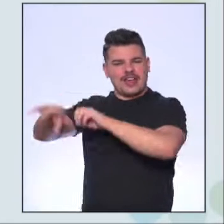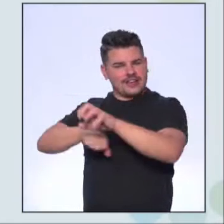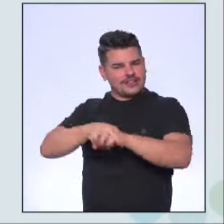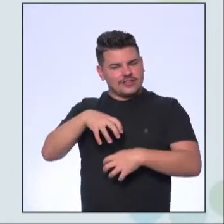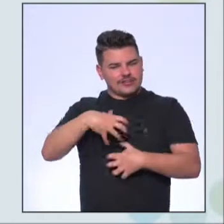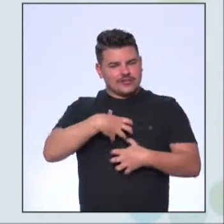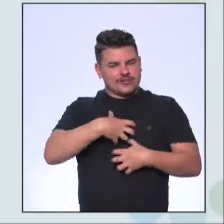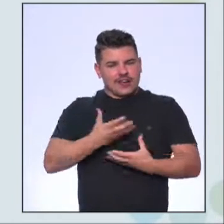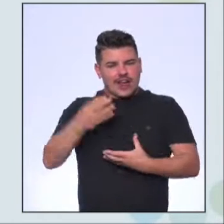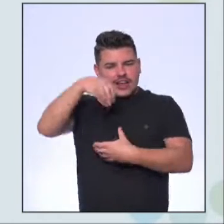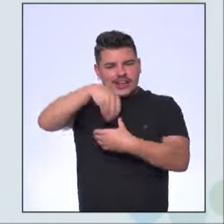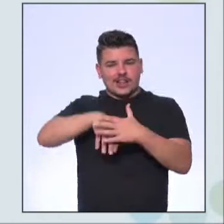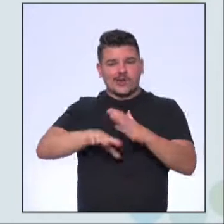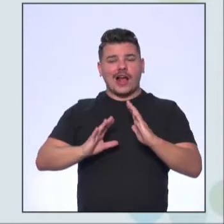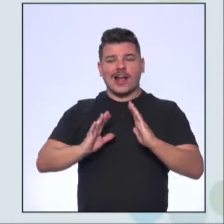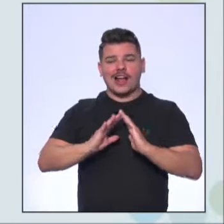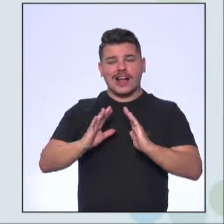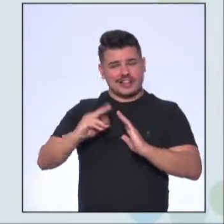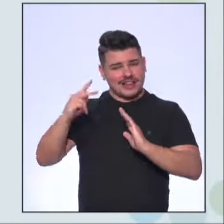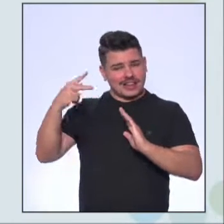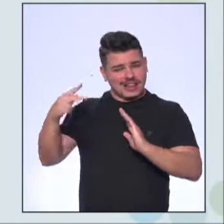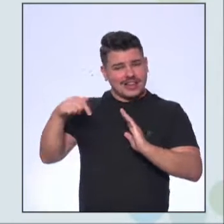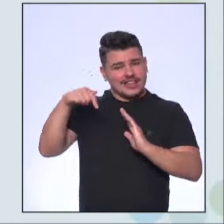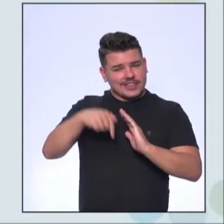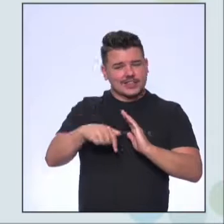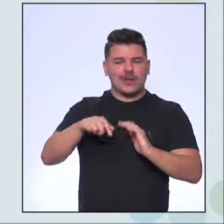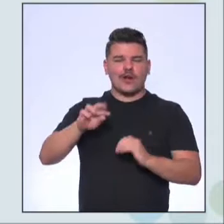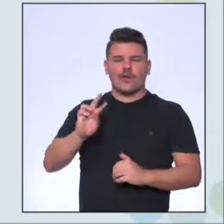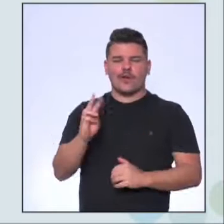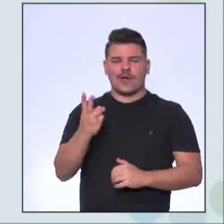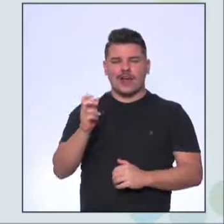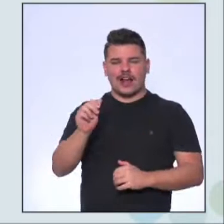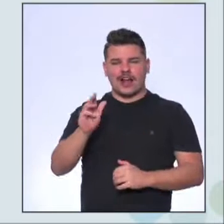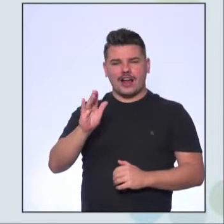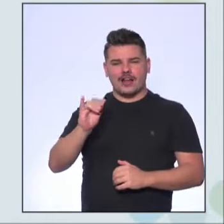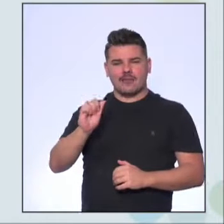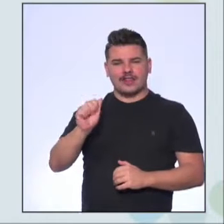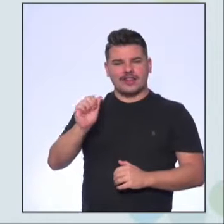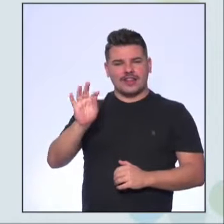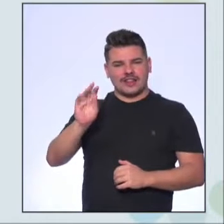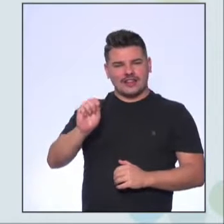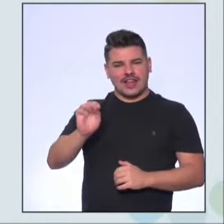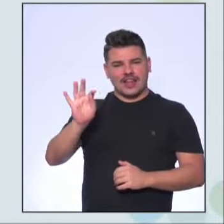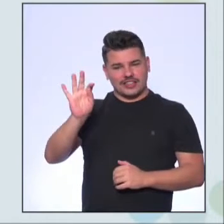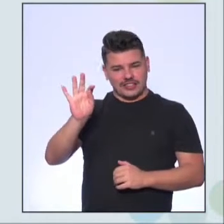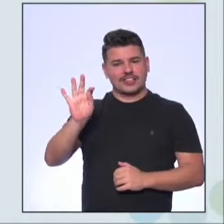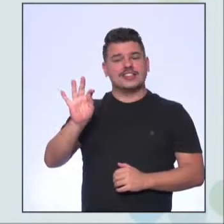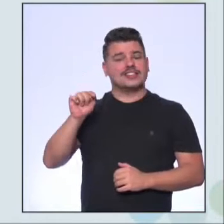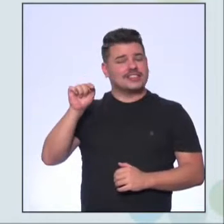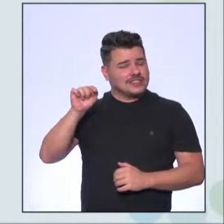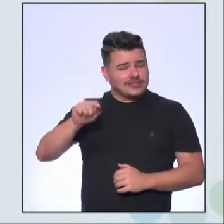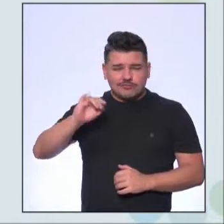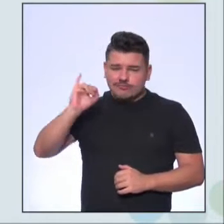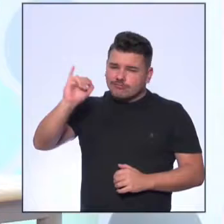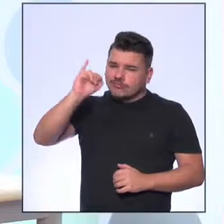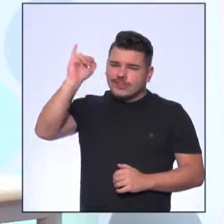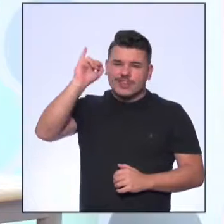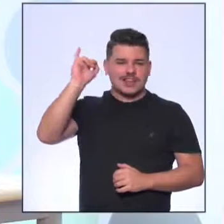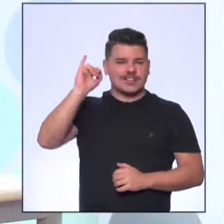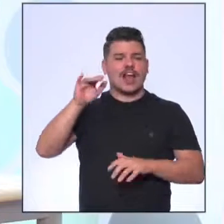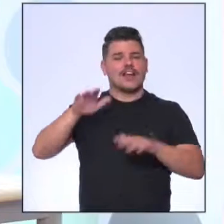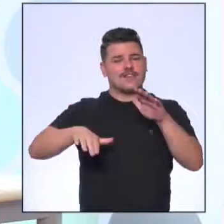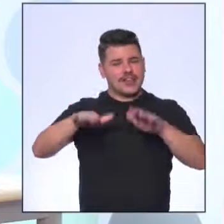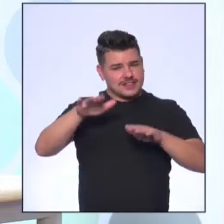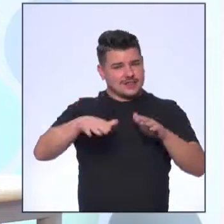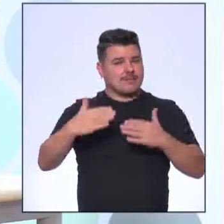vivo habita ou vive é considerado seu habitat. Então, esse termo habitat é muito importante para a gente, cai muito em questões